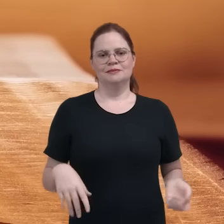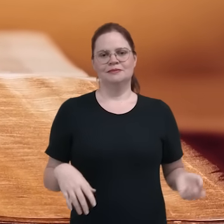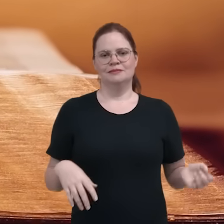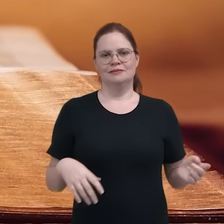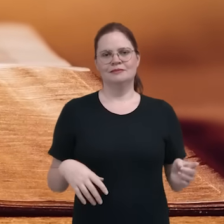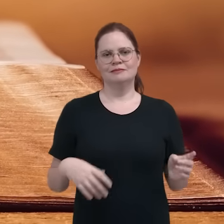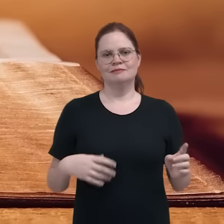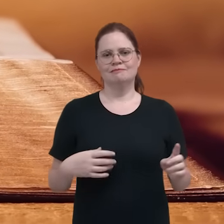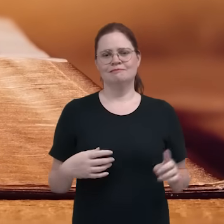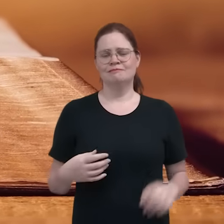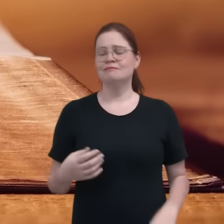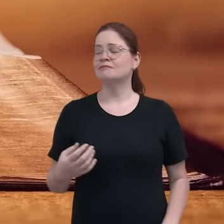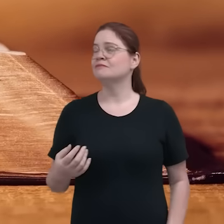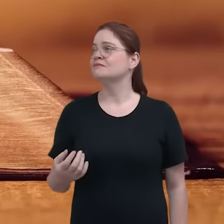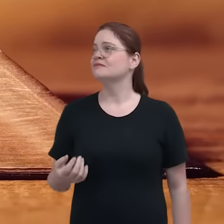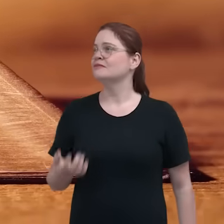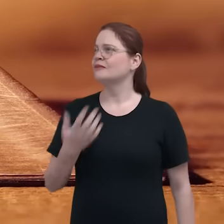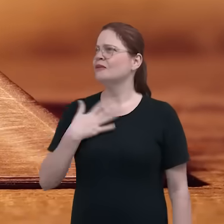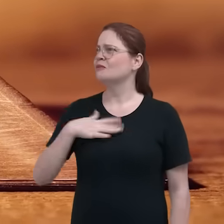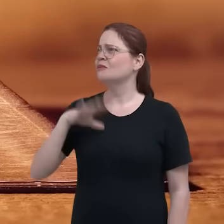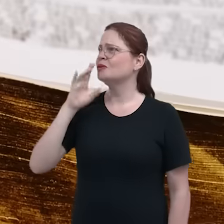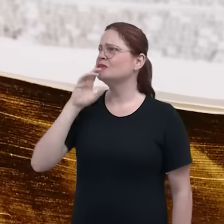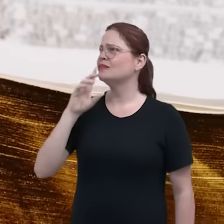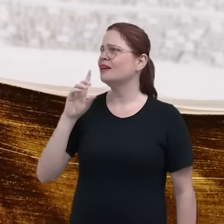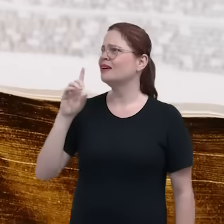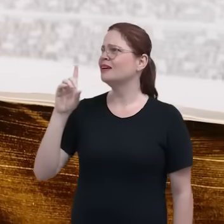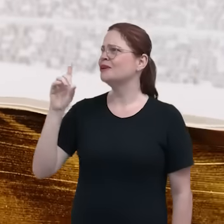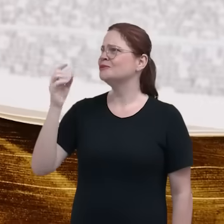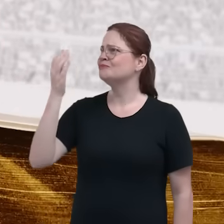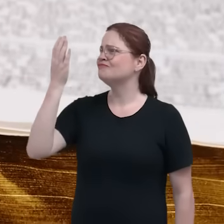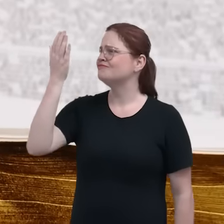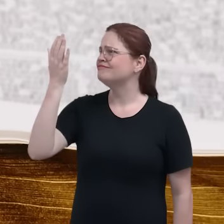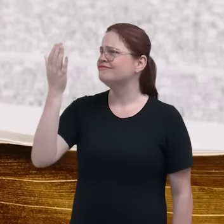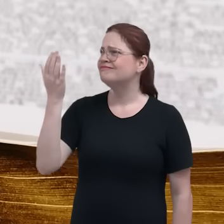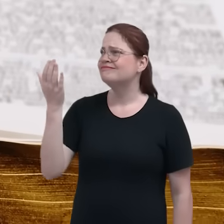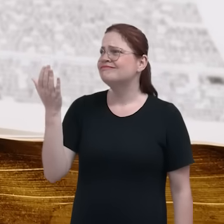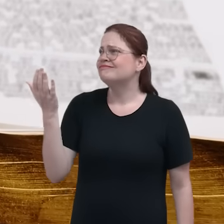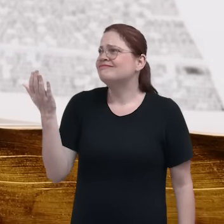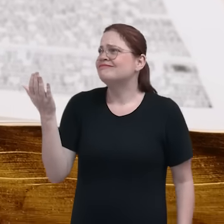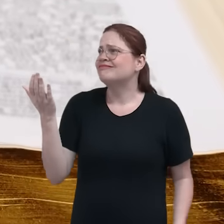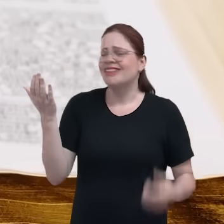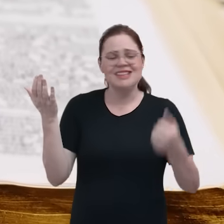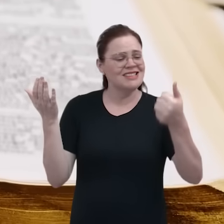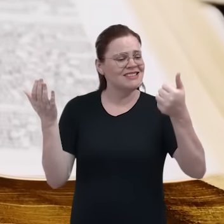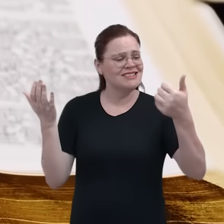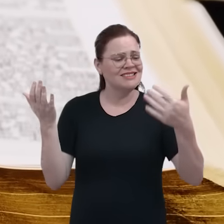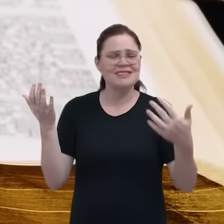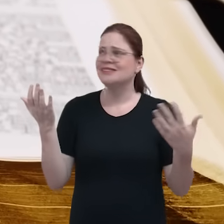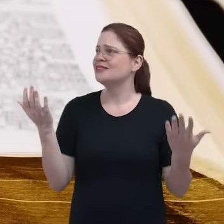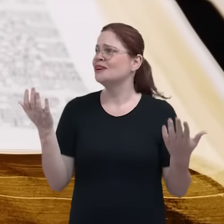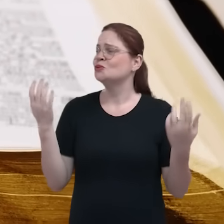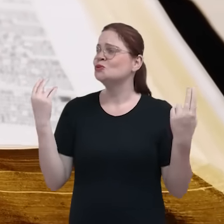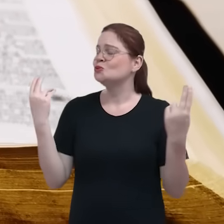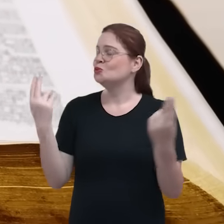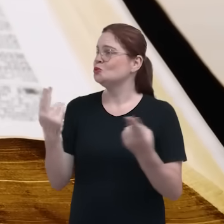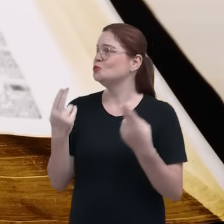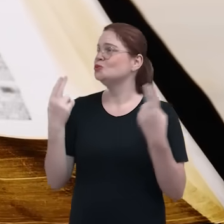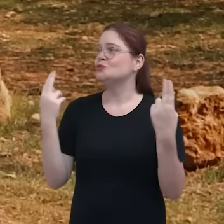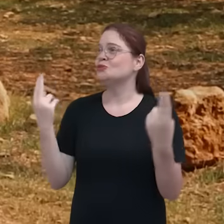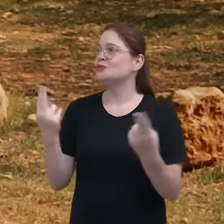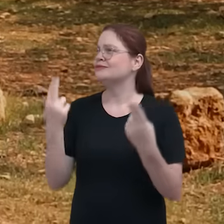Senhor meu Deus, o que direi de Ti?